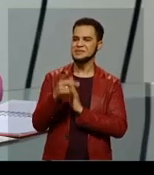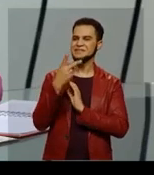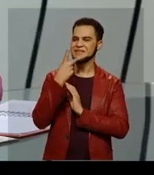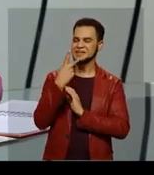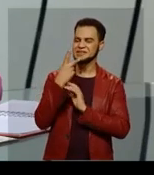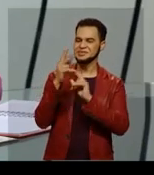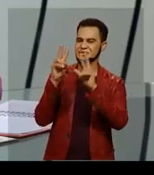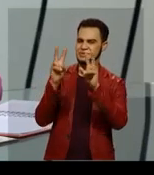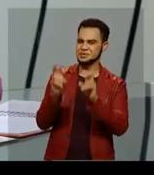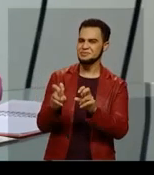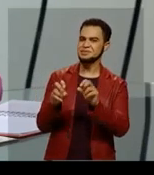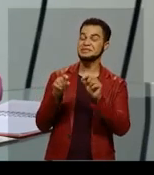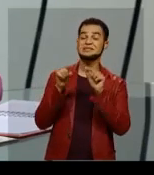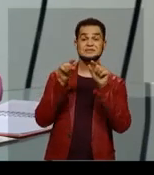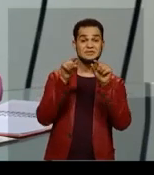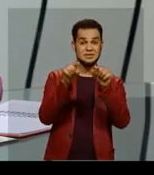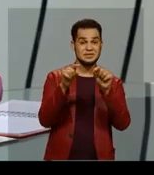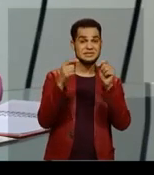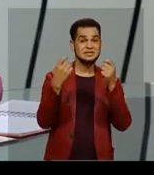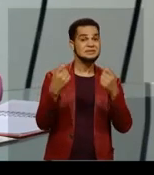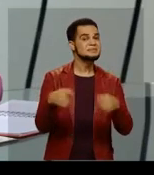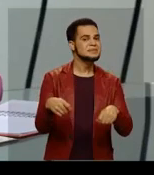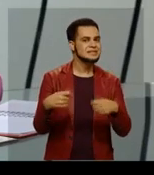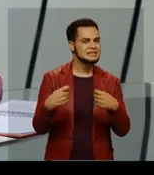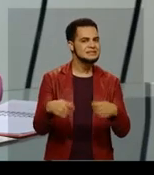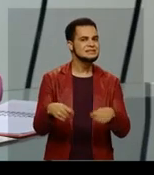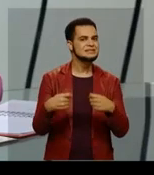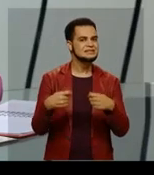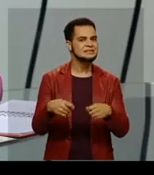precisa estar